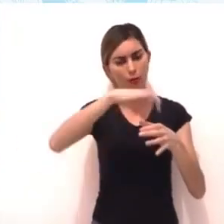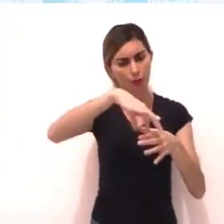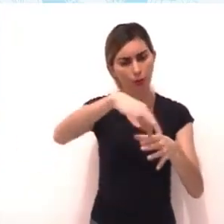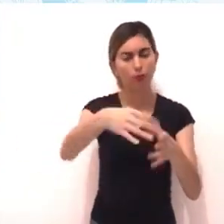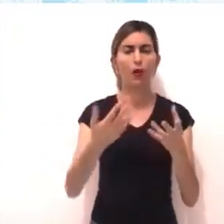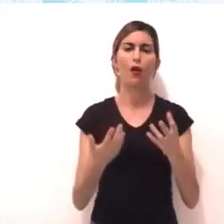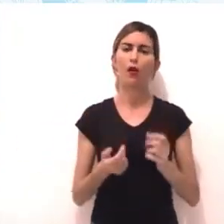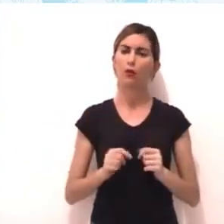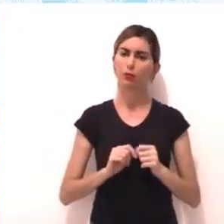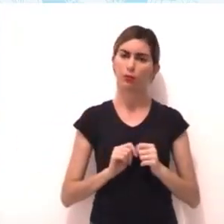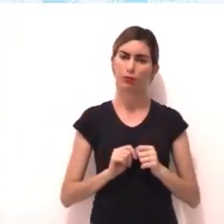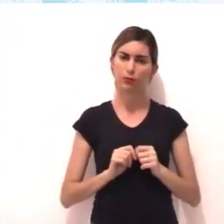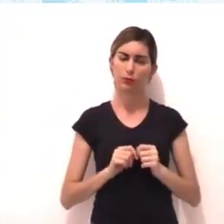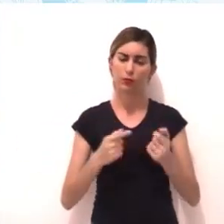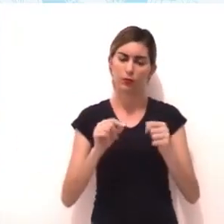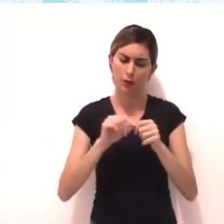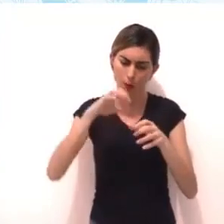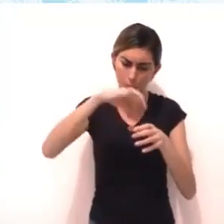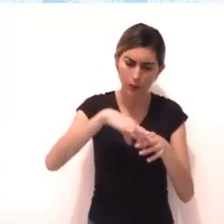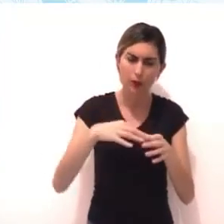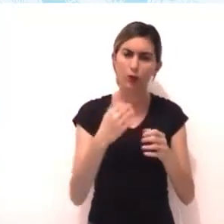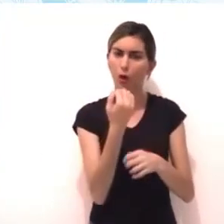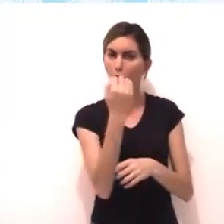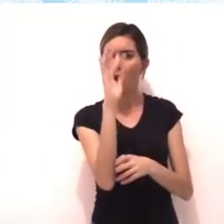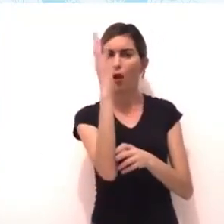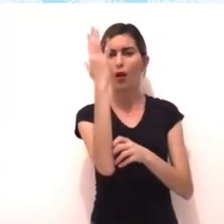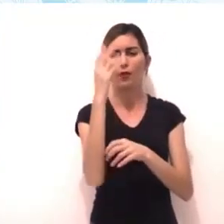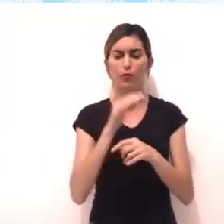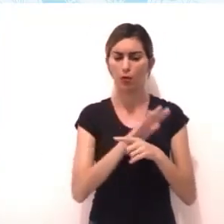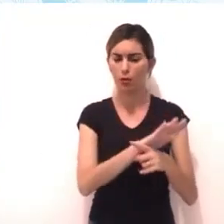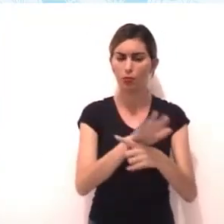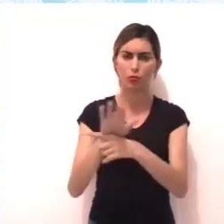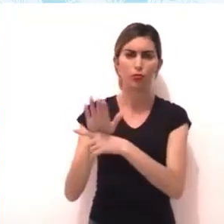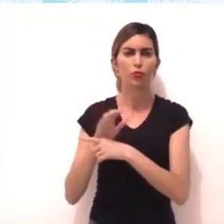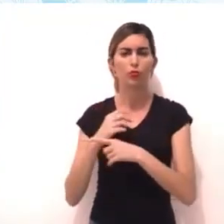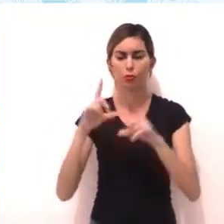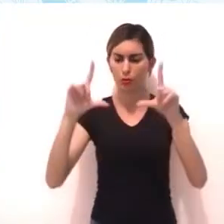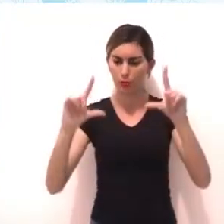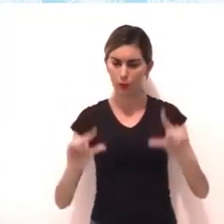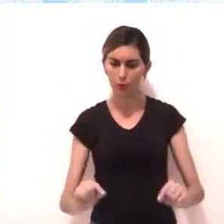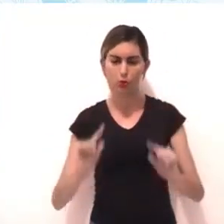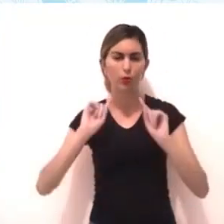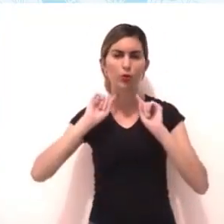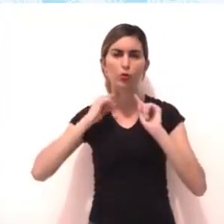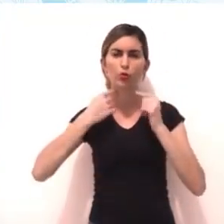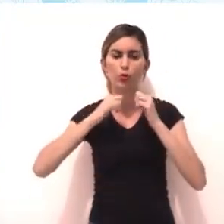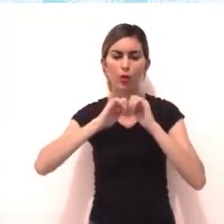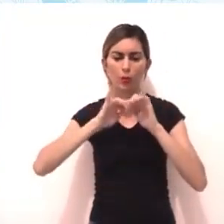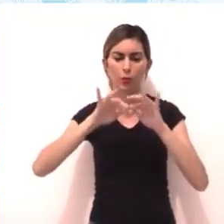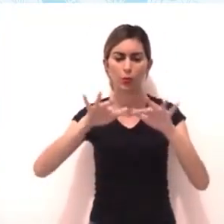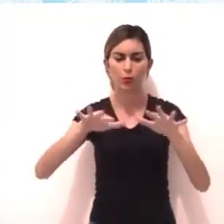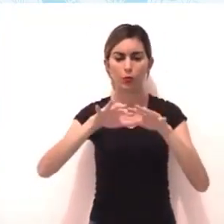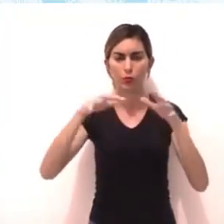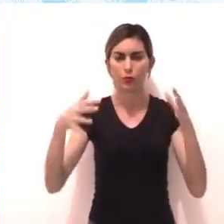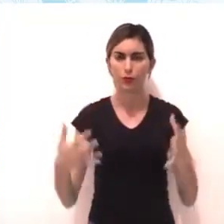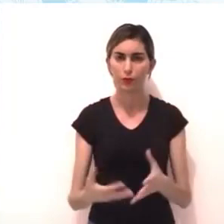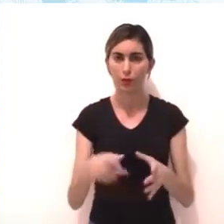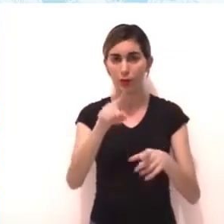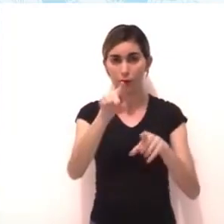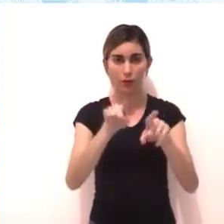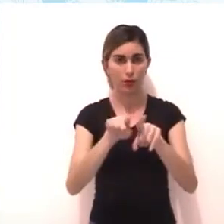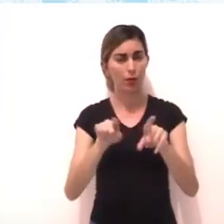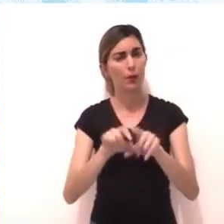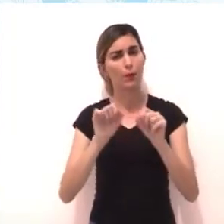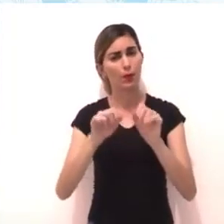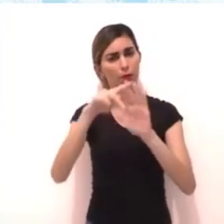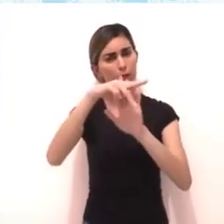plantar, né? Plante uma árvore, ajude a diminuir a poluição no nosso planeta. Você também pode pensar